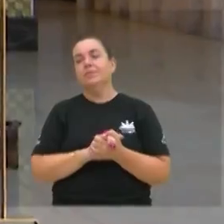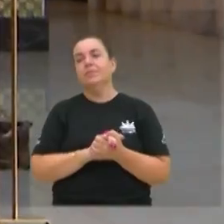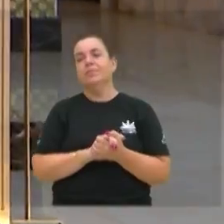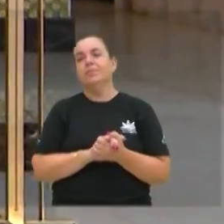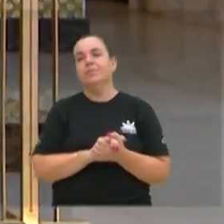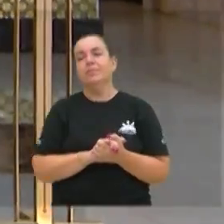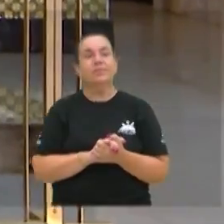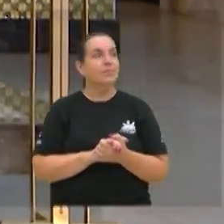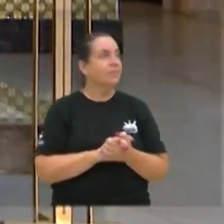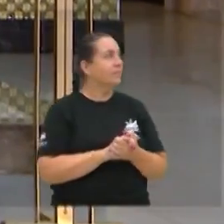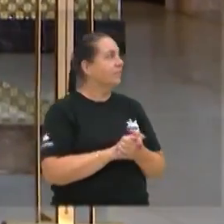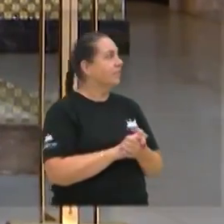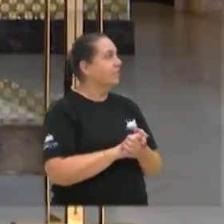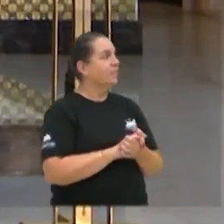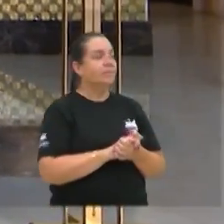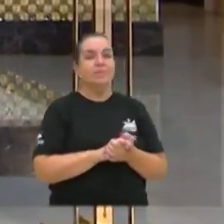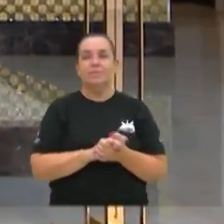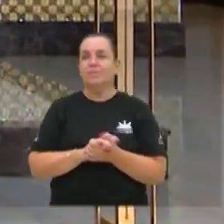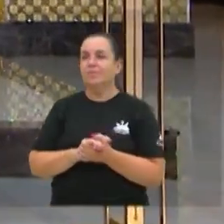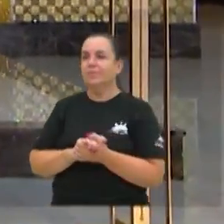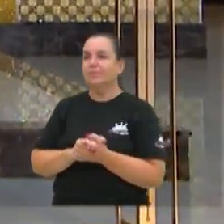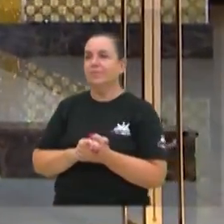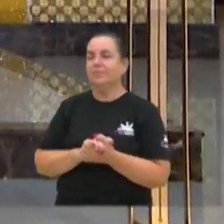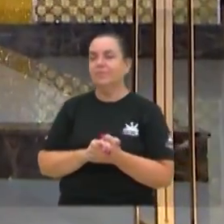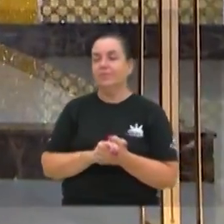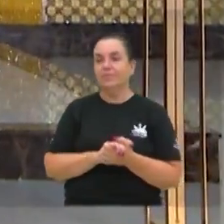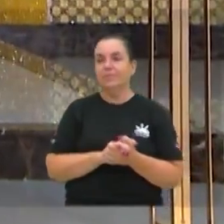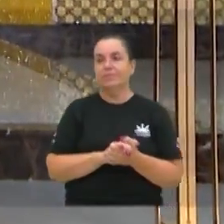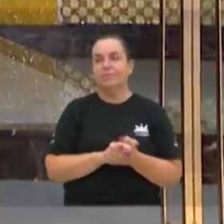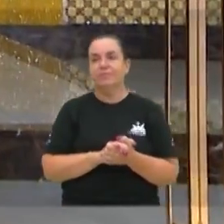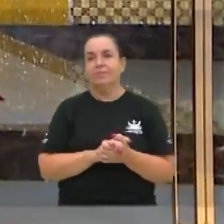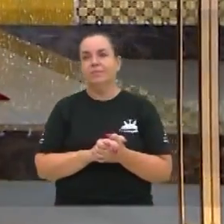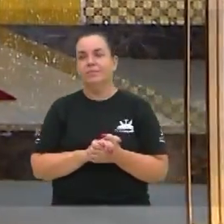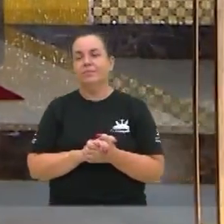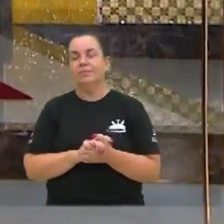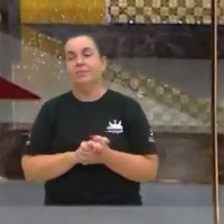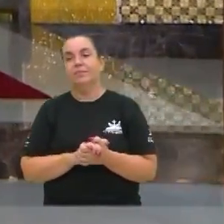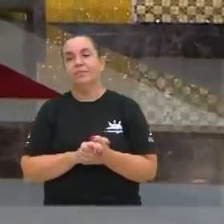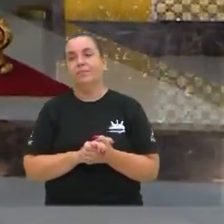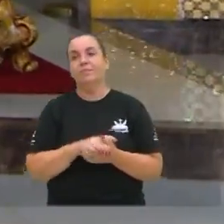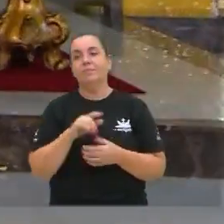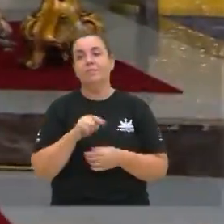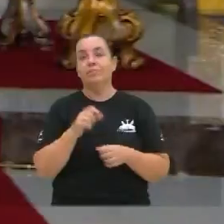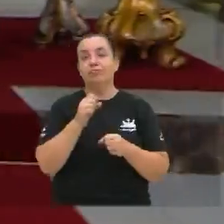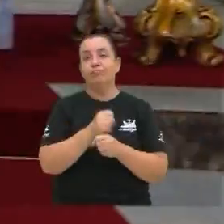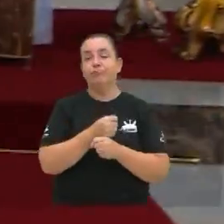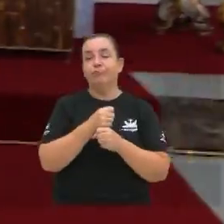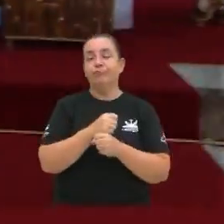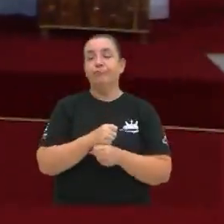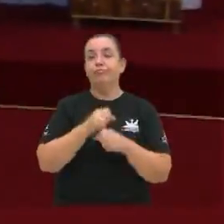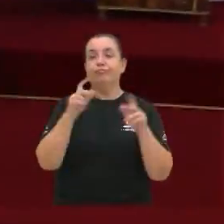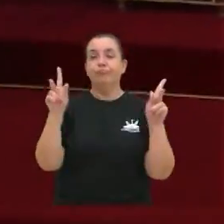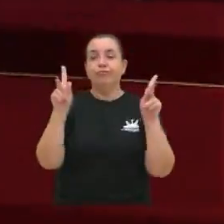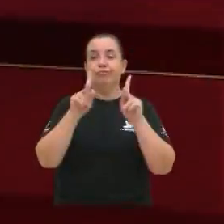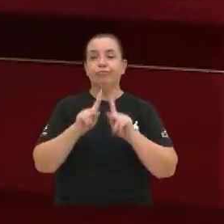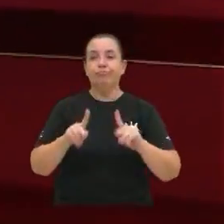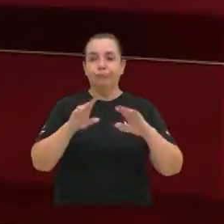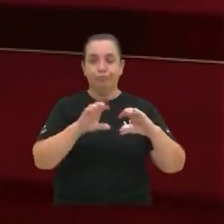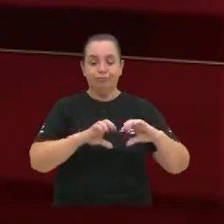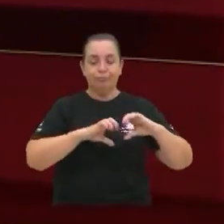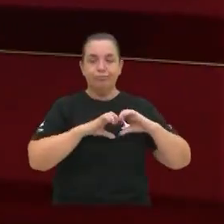Filhos queridos, vamos pedir, esse ano quero paz no meu coração, vamos pedir. Fala, minha filha. Olha